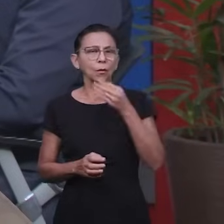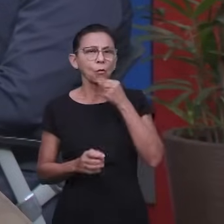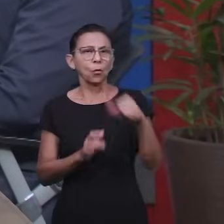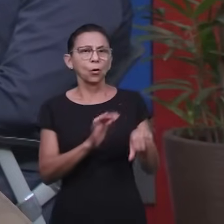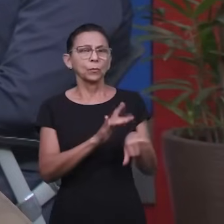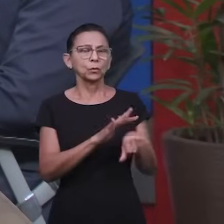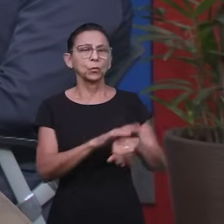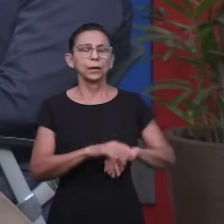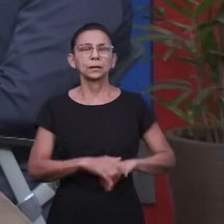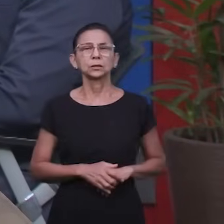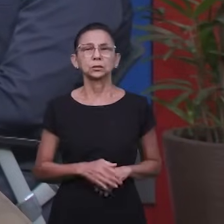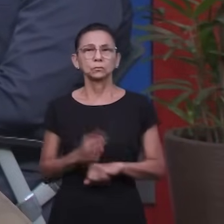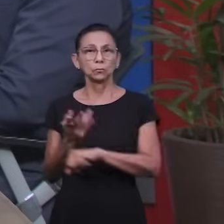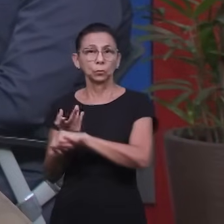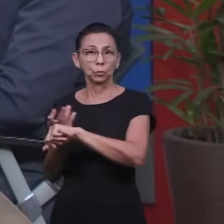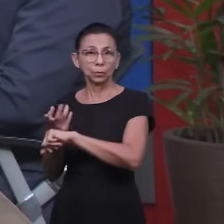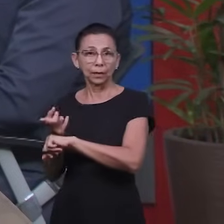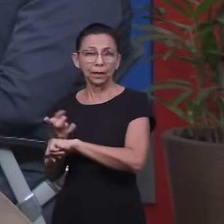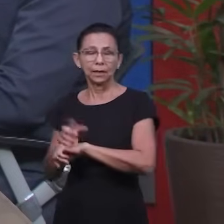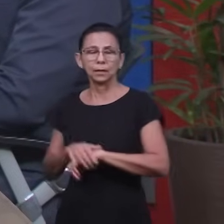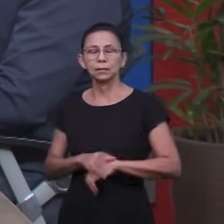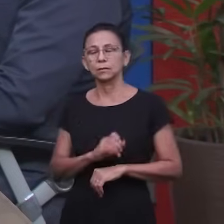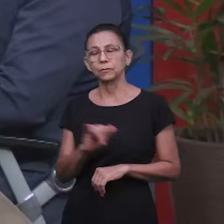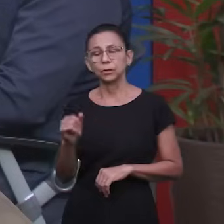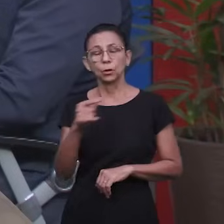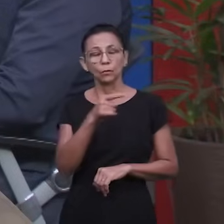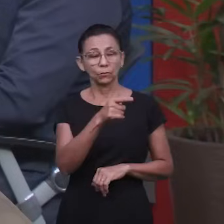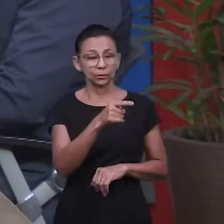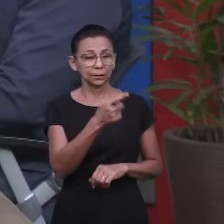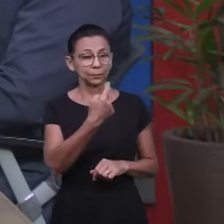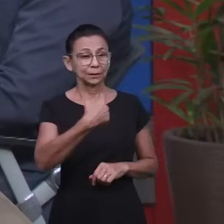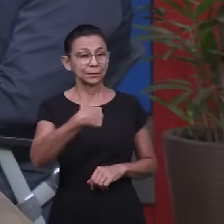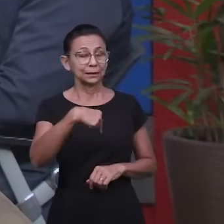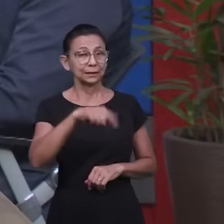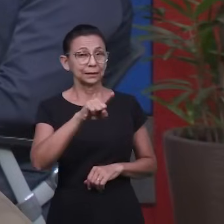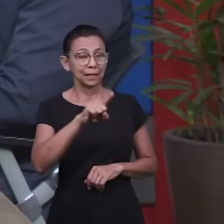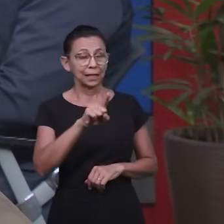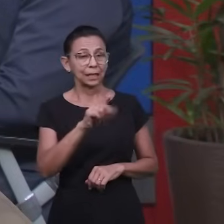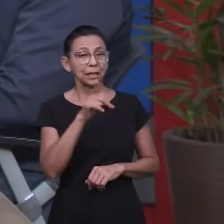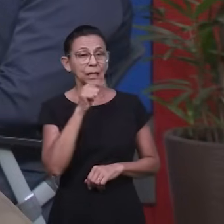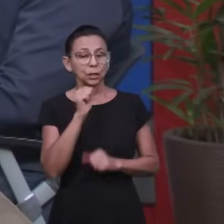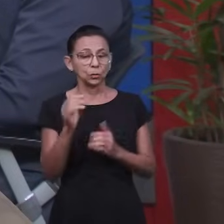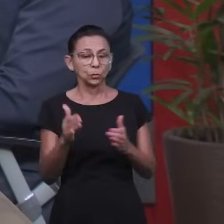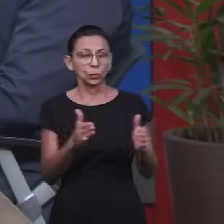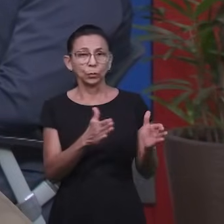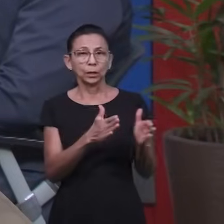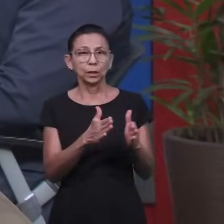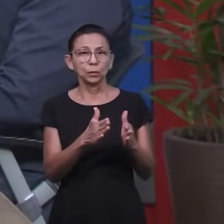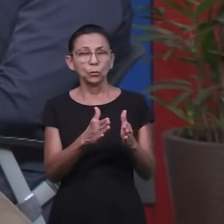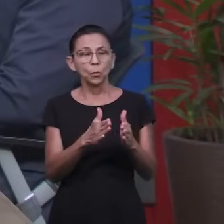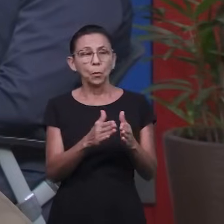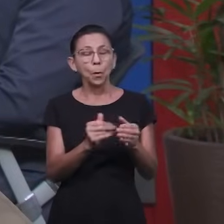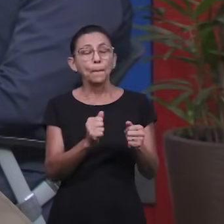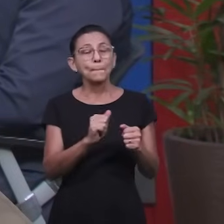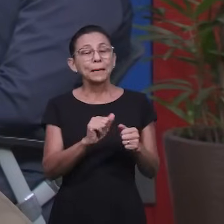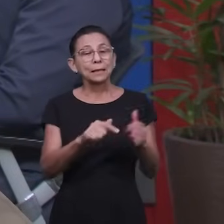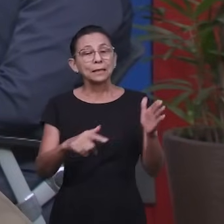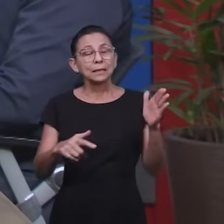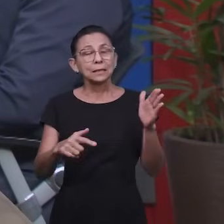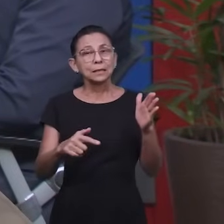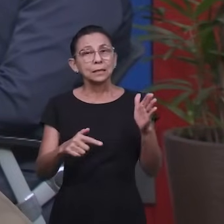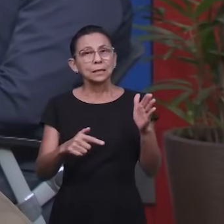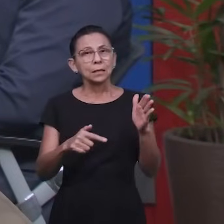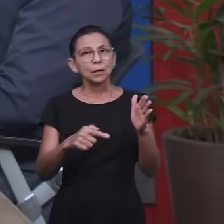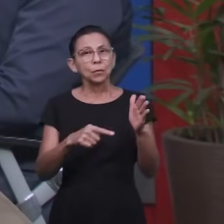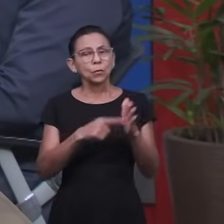telefone, a pessoa lá nem está vendo, mas ela está recebendo a orientação e o Espírito Santo está operando e